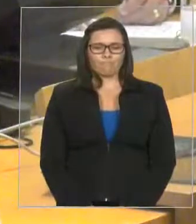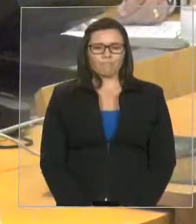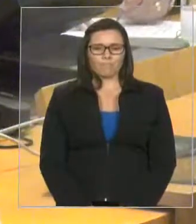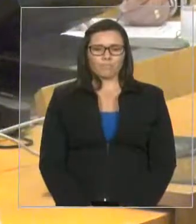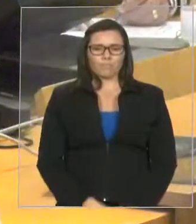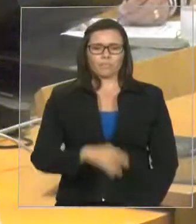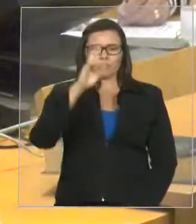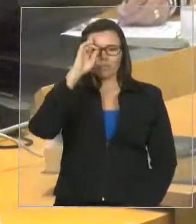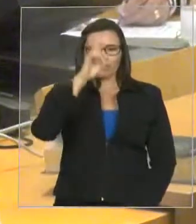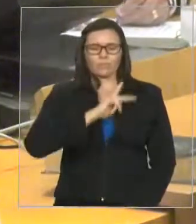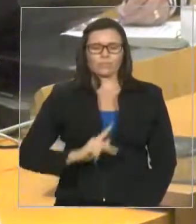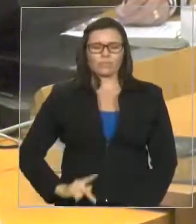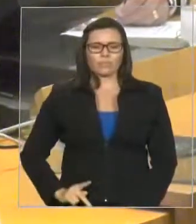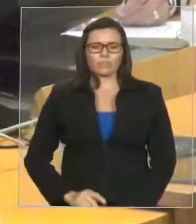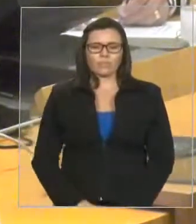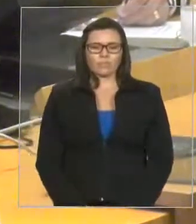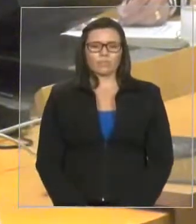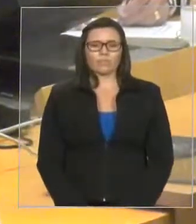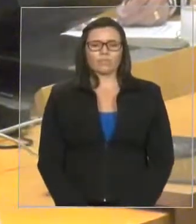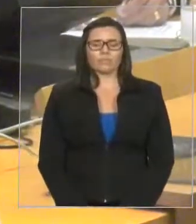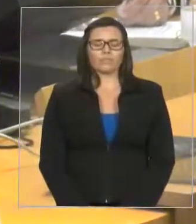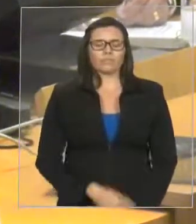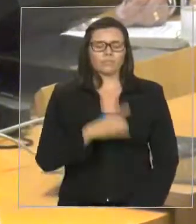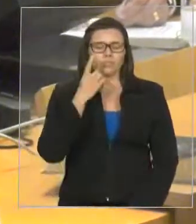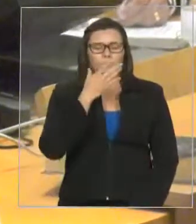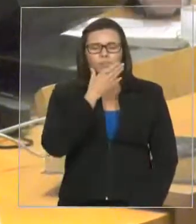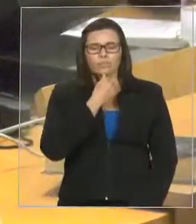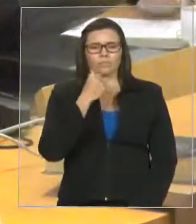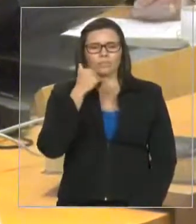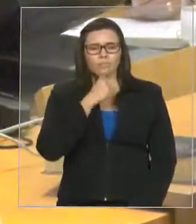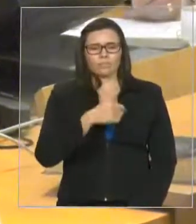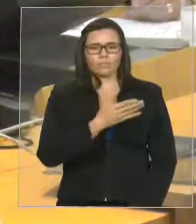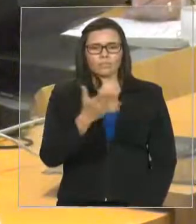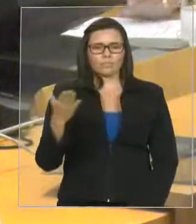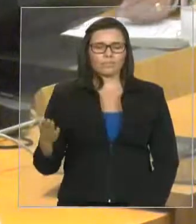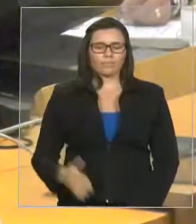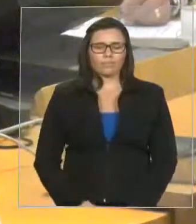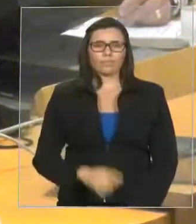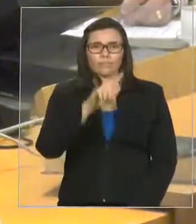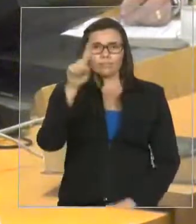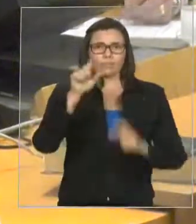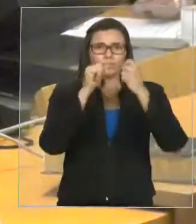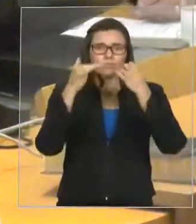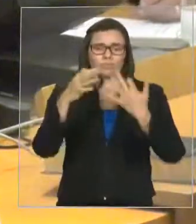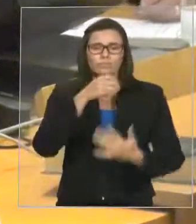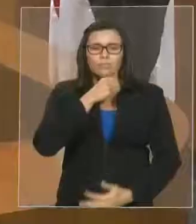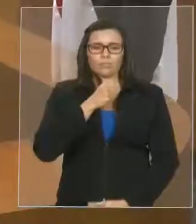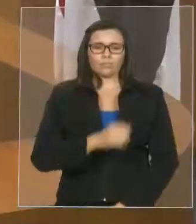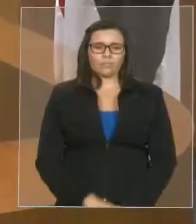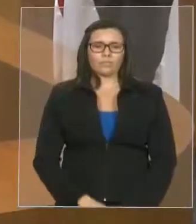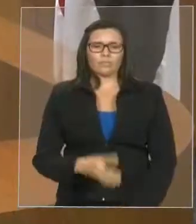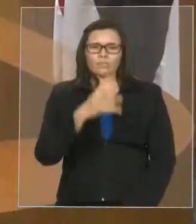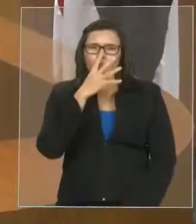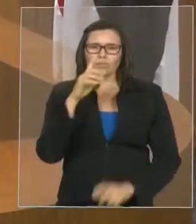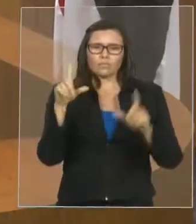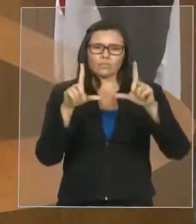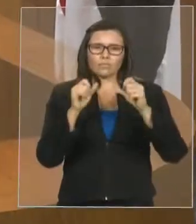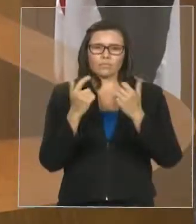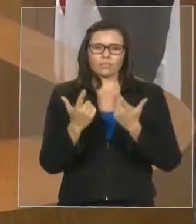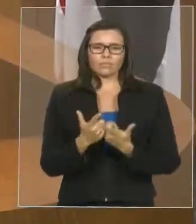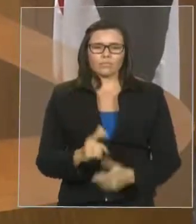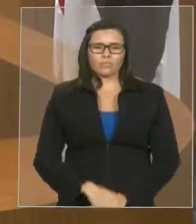Senhor presidente, senhores deputados, senhoras deputadas, galeria, imprensa, telespectadores da TV Assembleia.